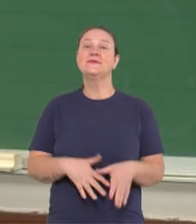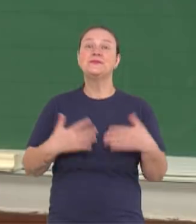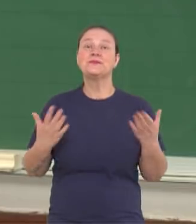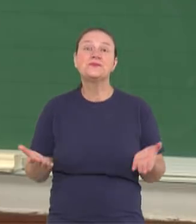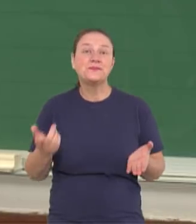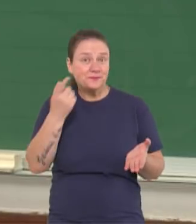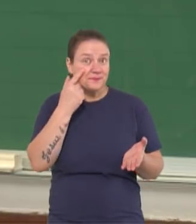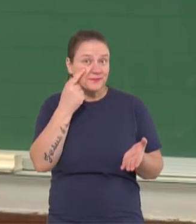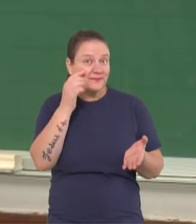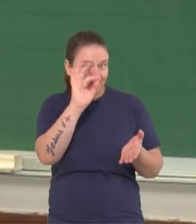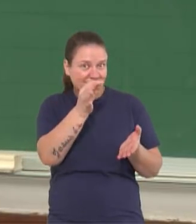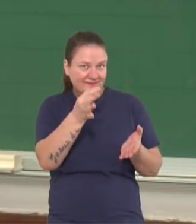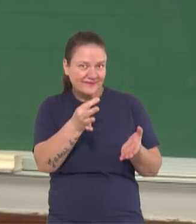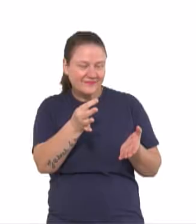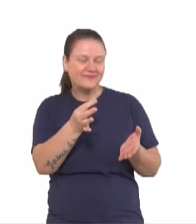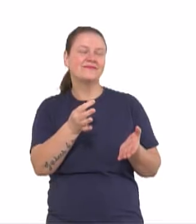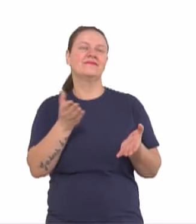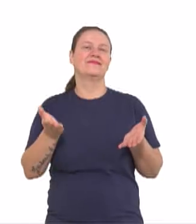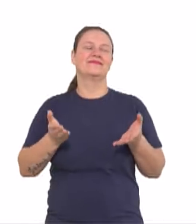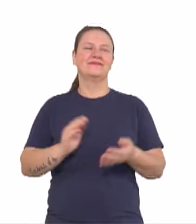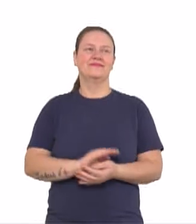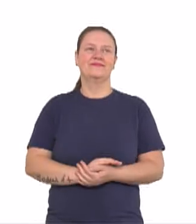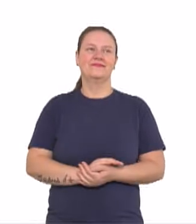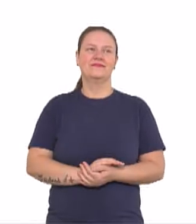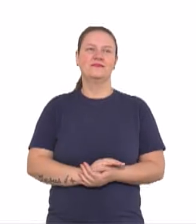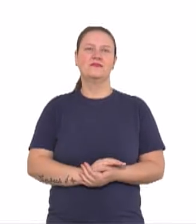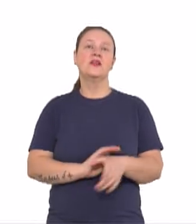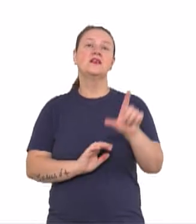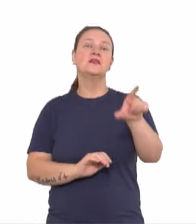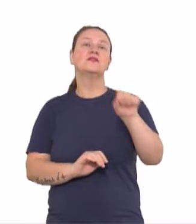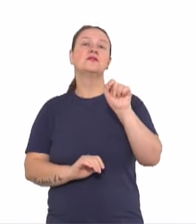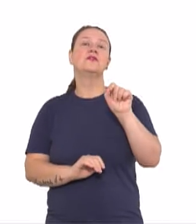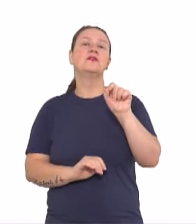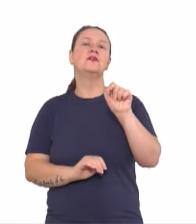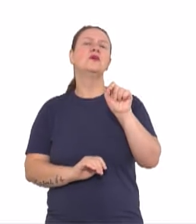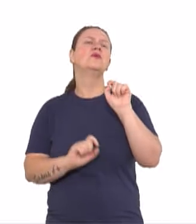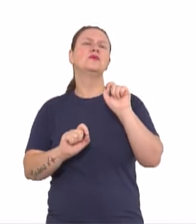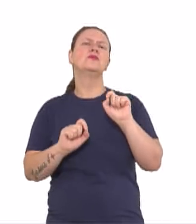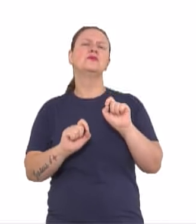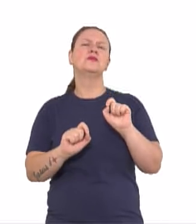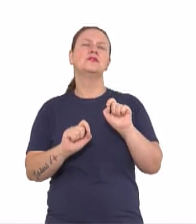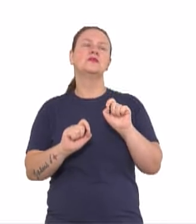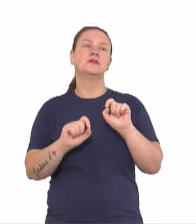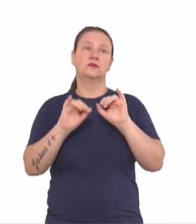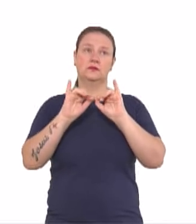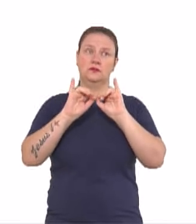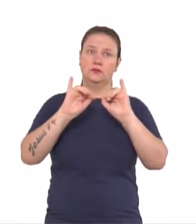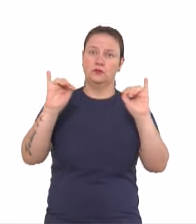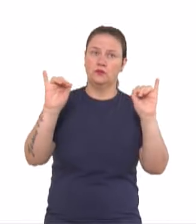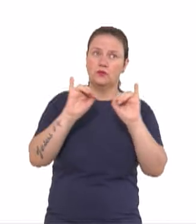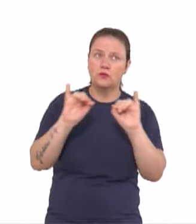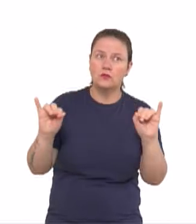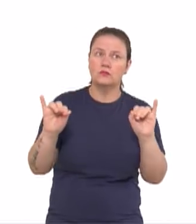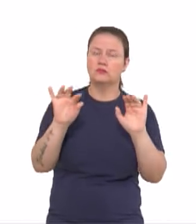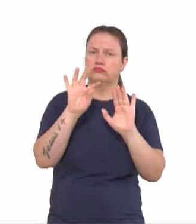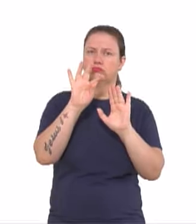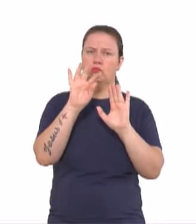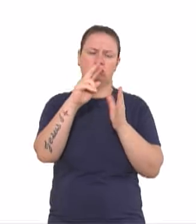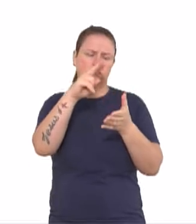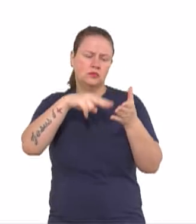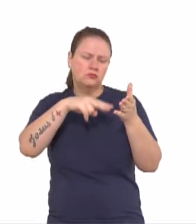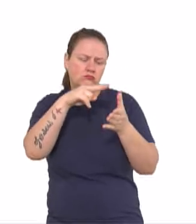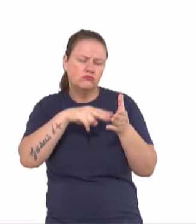Então, vamos ver quem acertou a mais essa questão. Então, acertou quem marcou um X, dizendo ali que o título aqui, né,